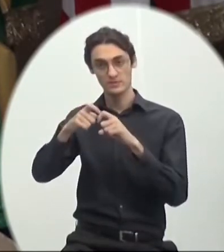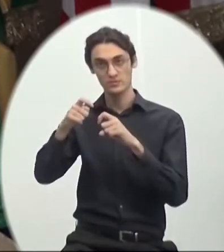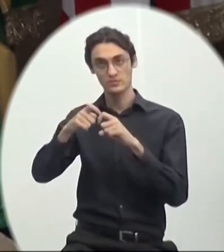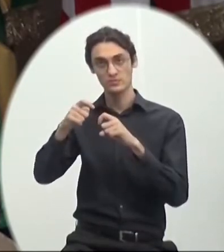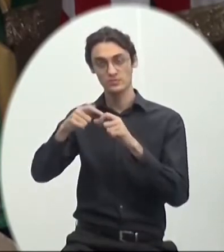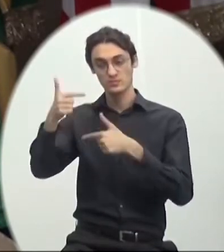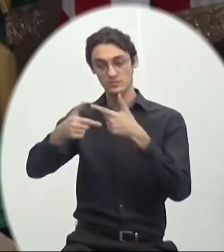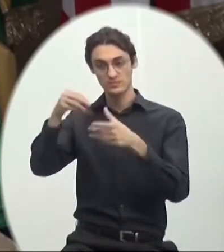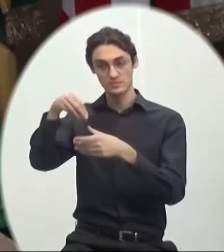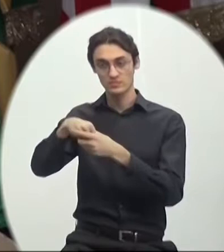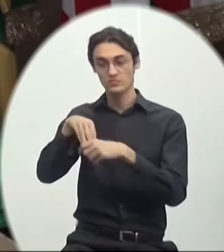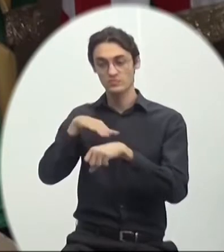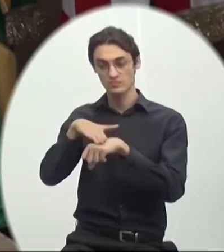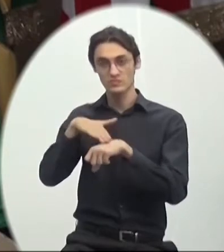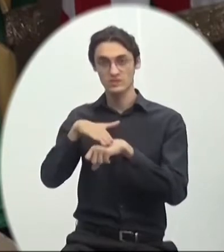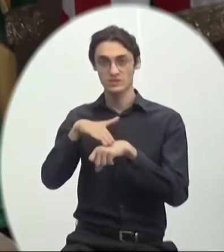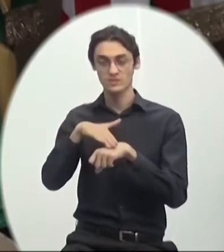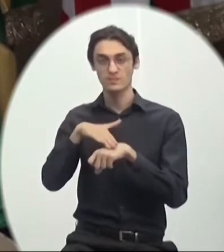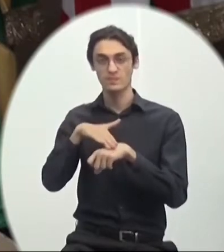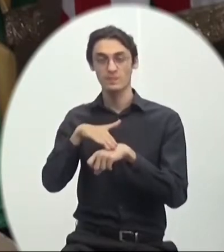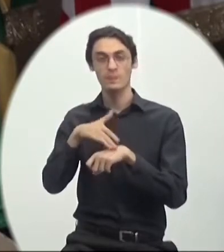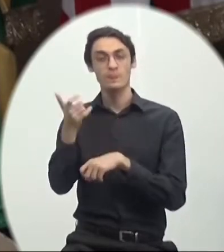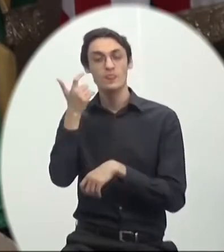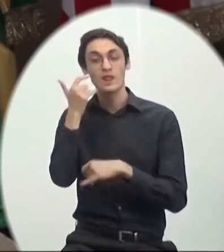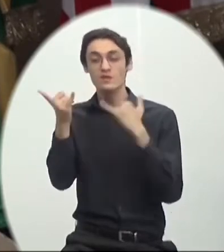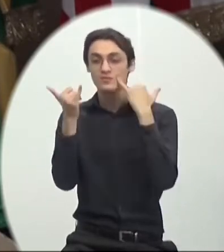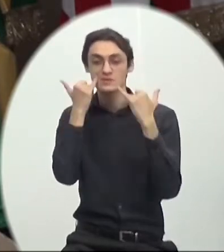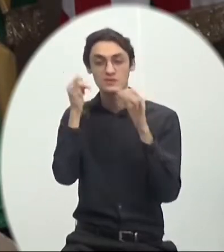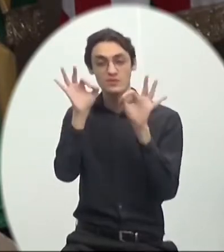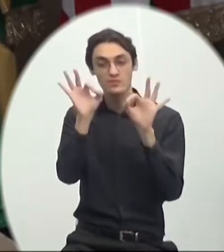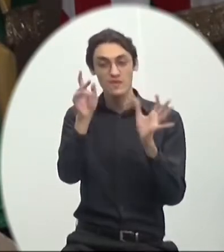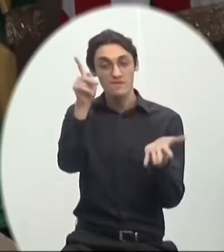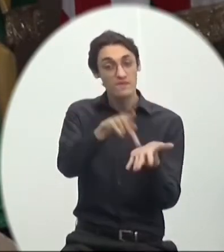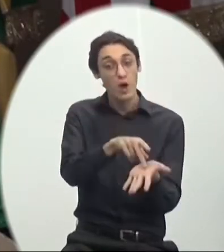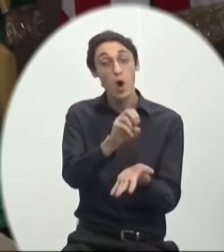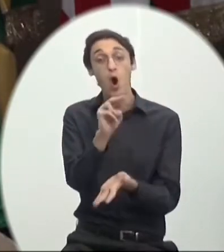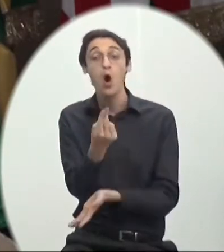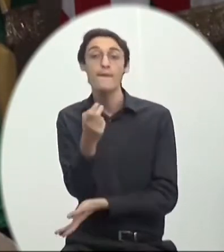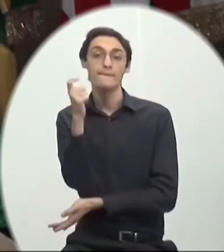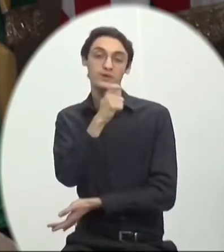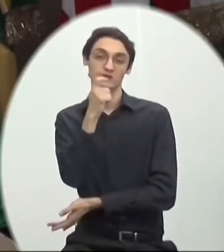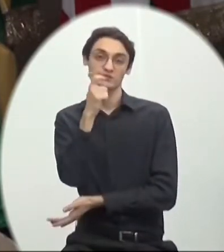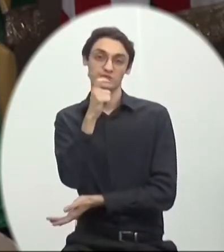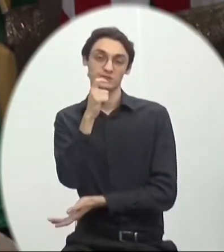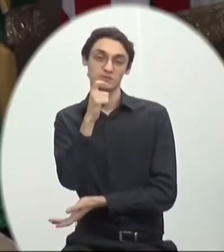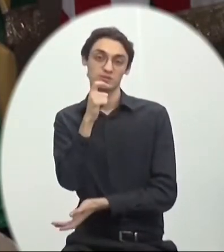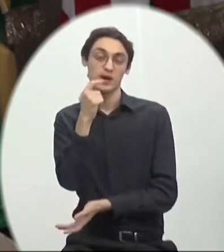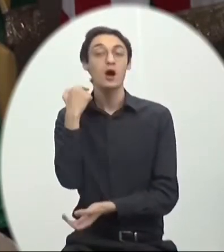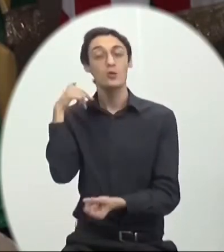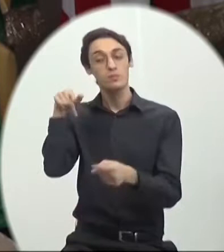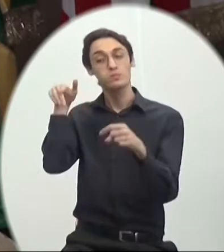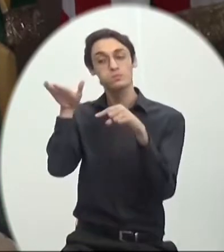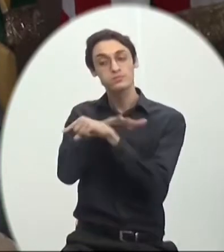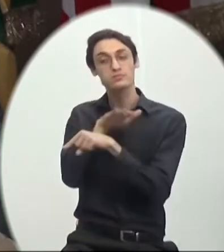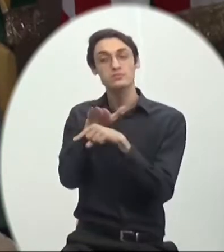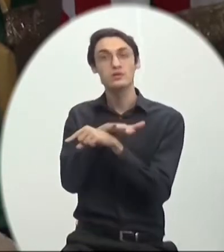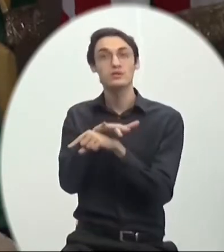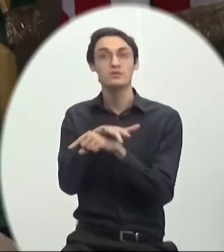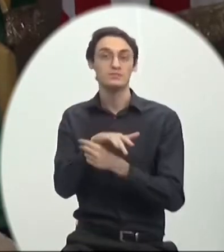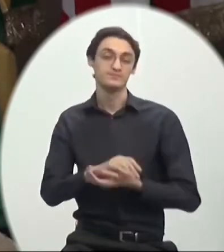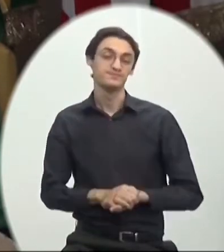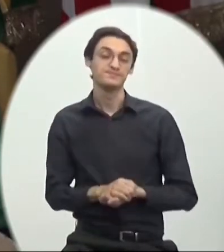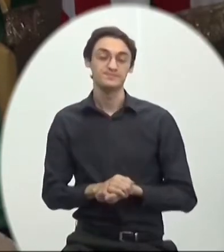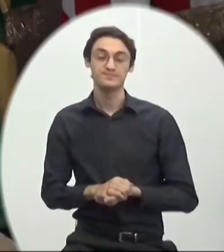se realmente essa informação procede. Porque estão tantas informações, né? Fake news, que a gente tem